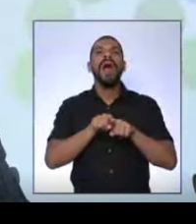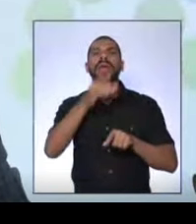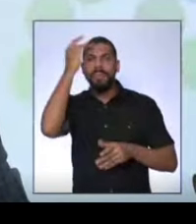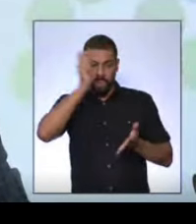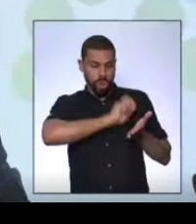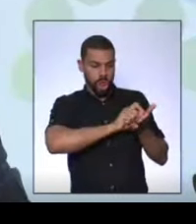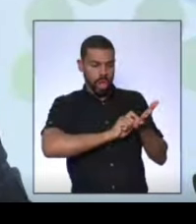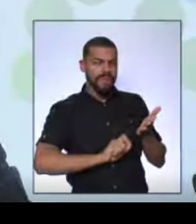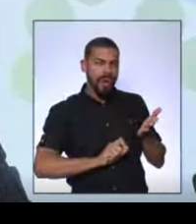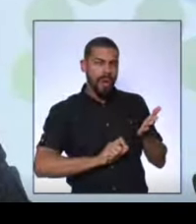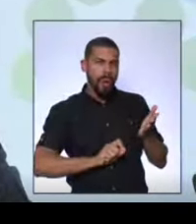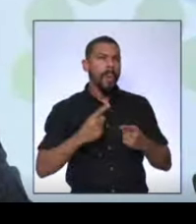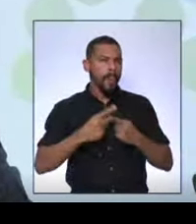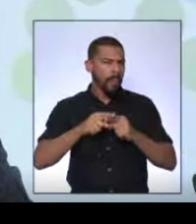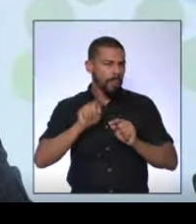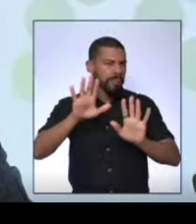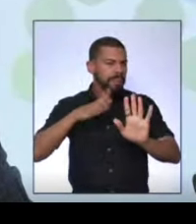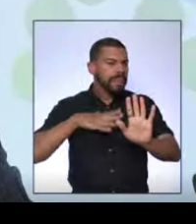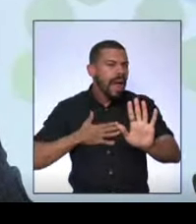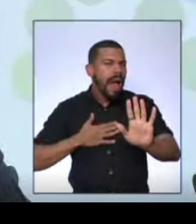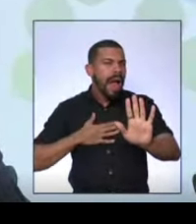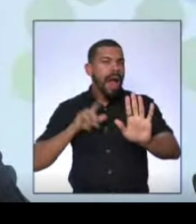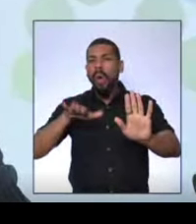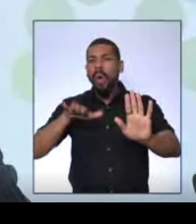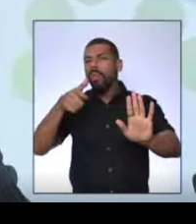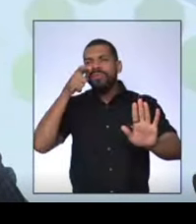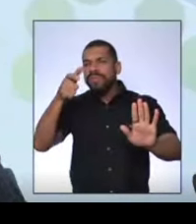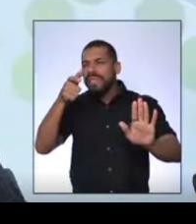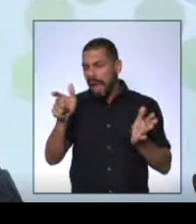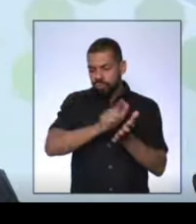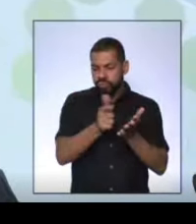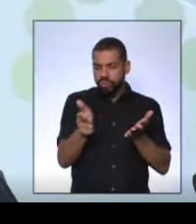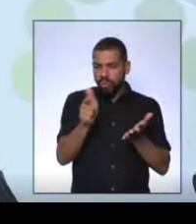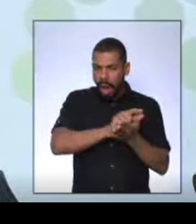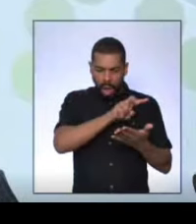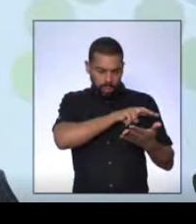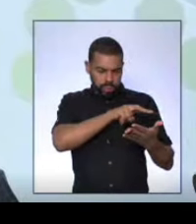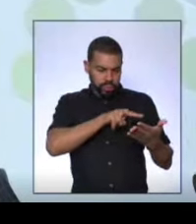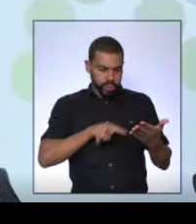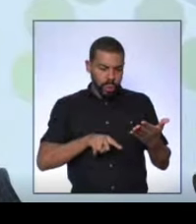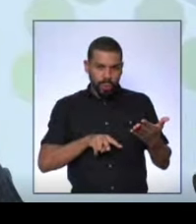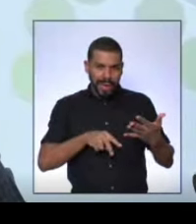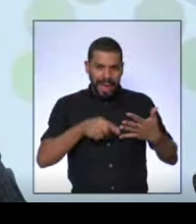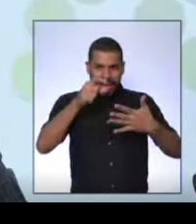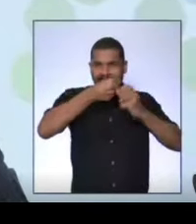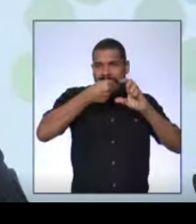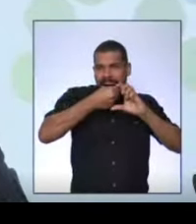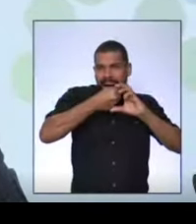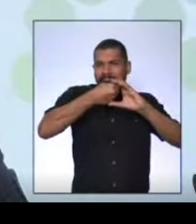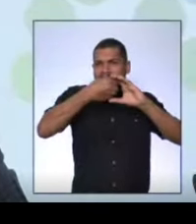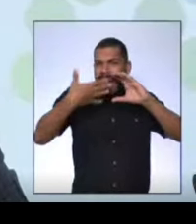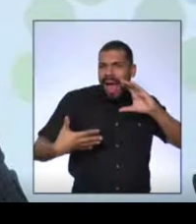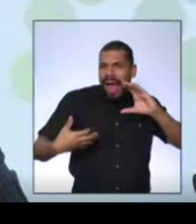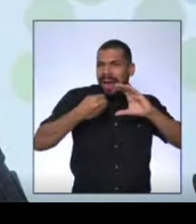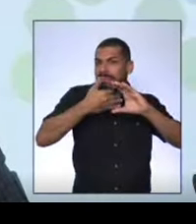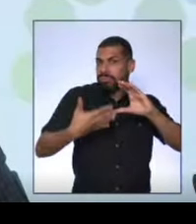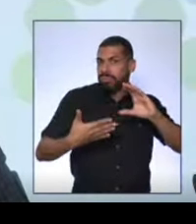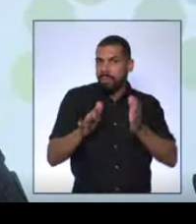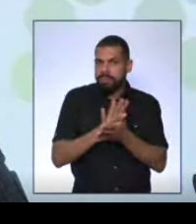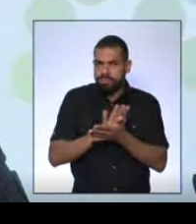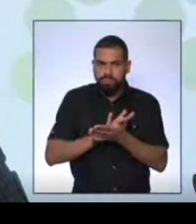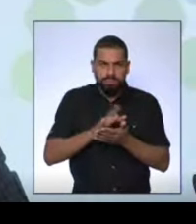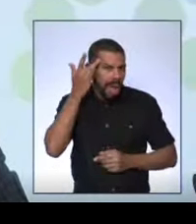a fonte. Porque assim, quando você lê um jornal e este jornal não tem as características numa notícia, daquilo que se espera de ser